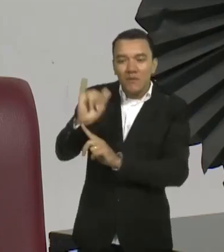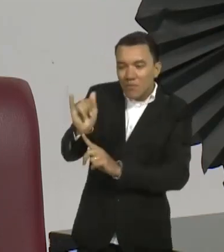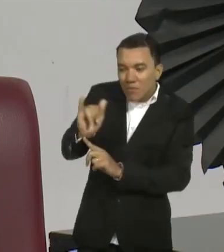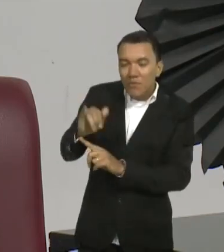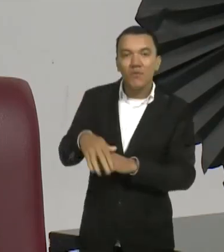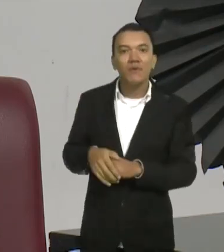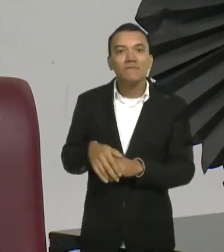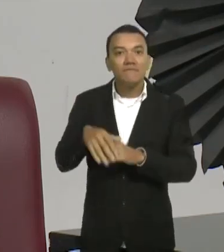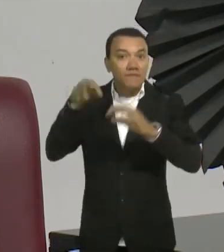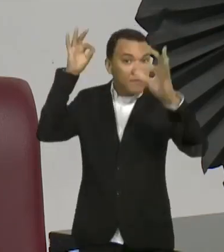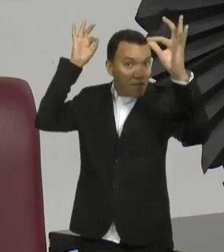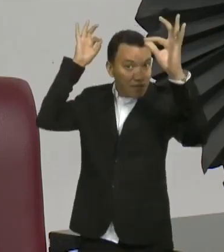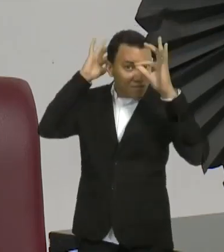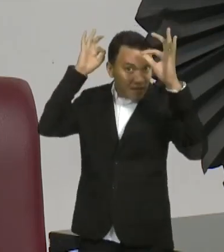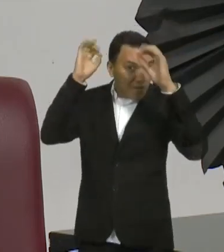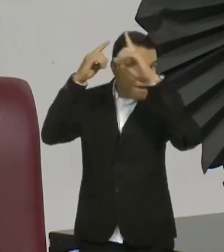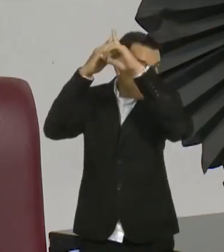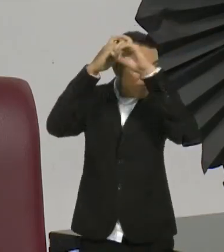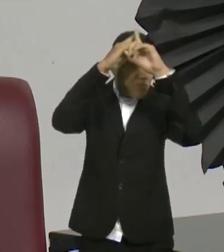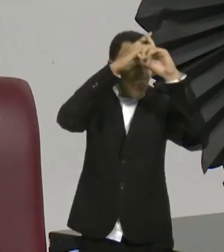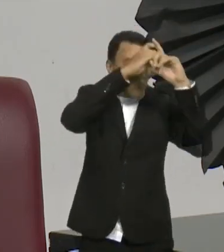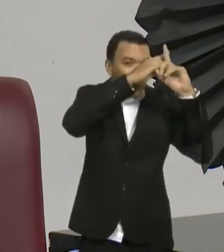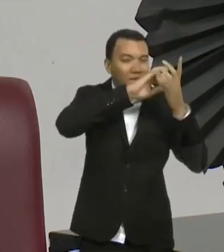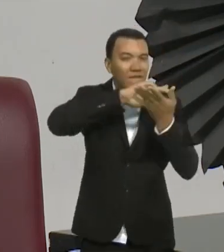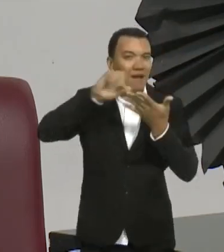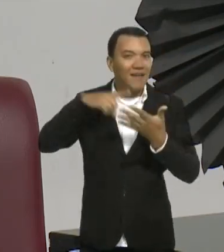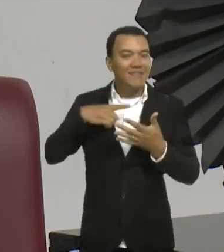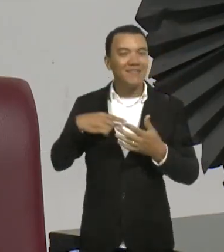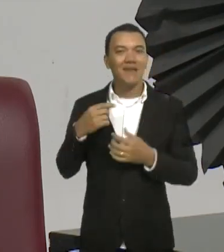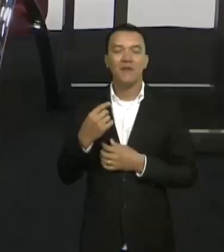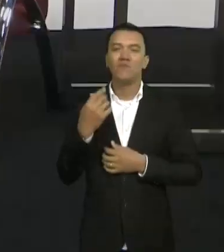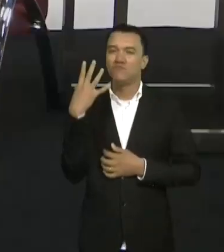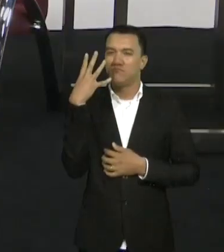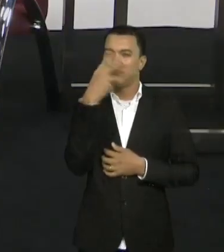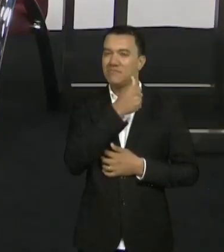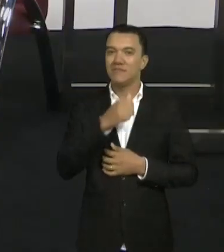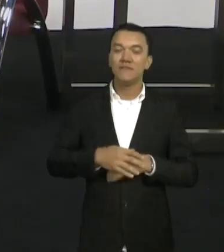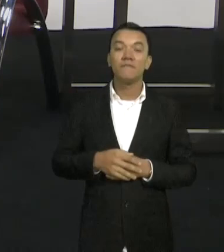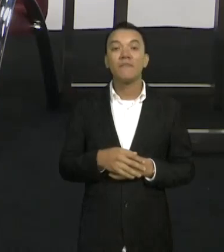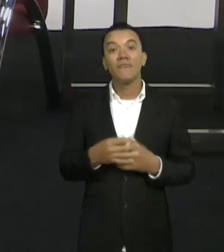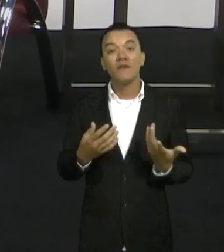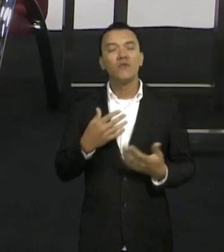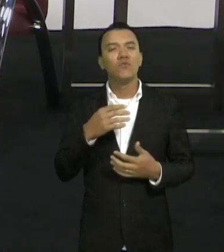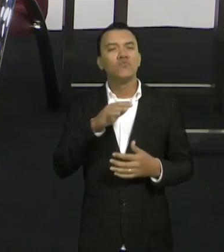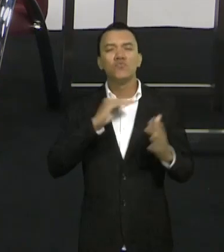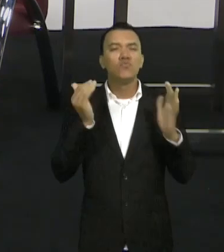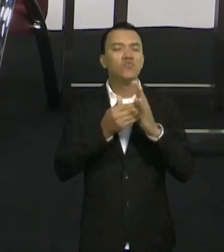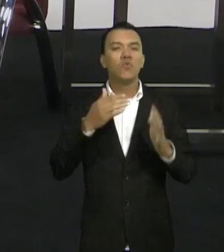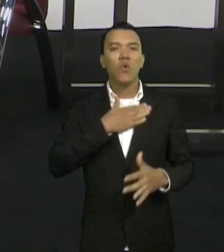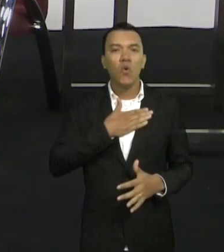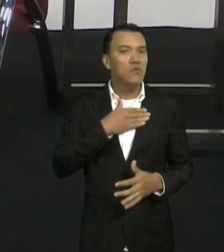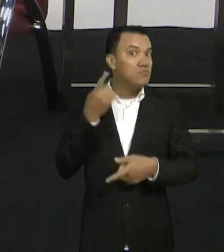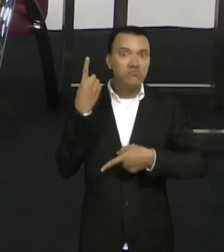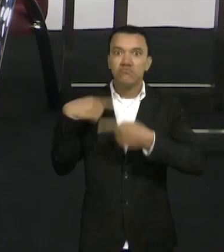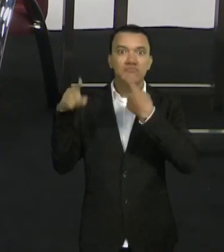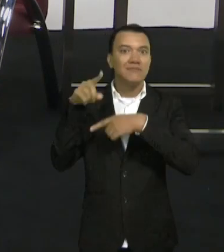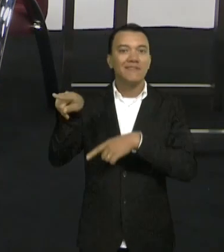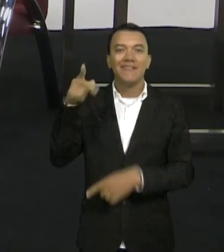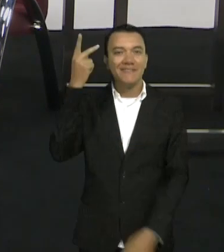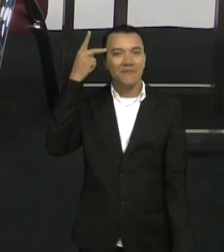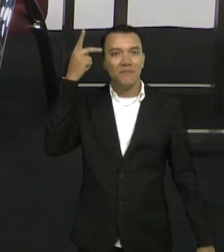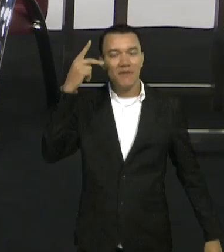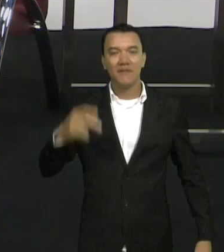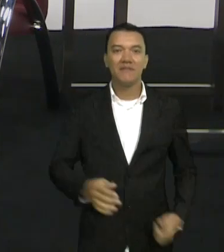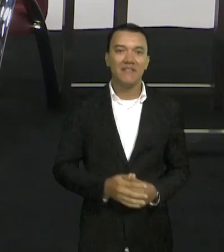bordados, os chapéus bordados, todo mundo quer ter um chapéu bordado. Todo mundo tem, quer ter. Nossa, um chapéu. Nossa, foi um sucesso em São Paulo,